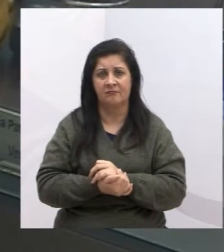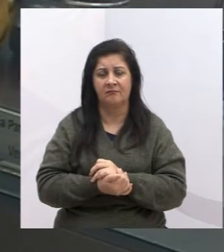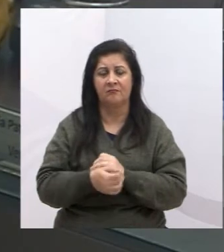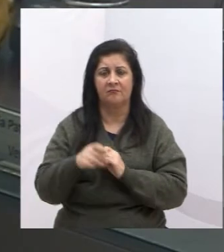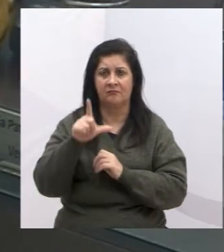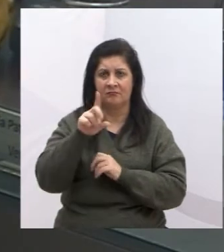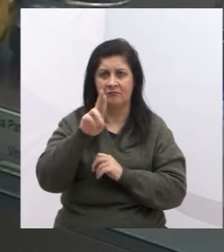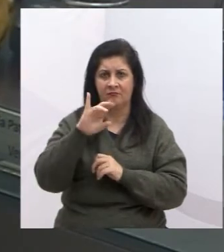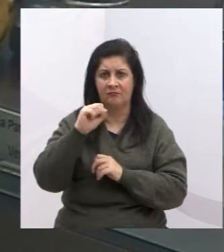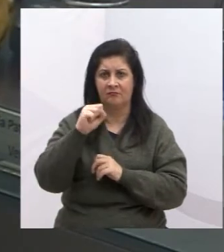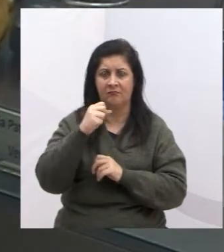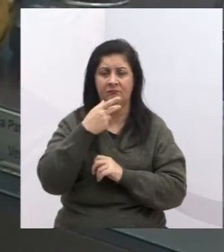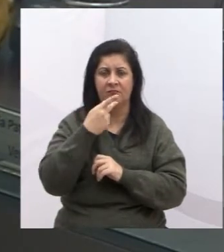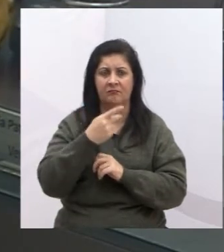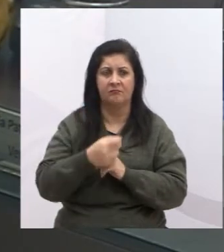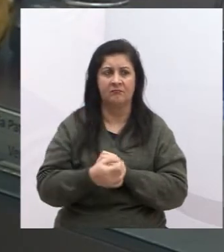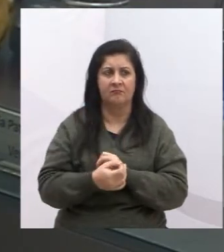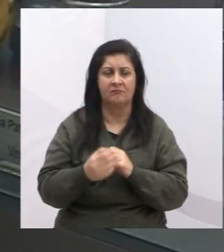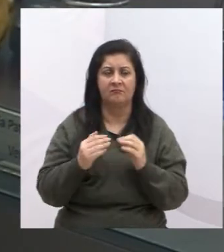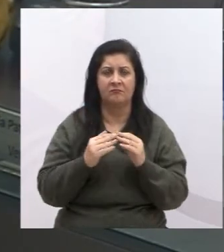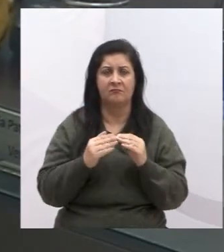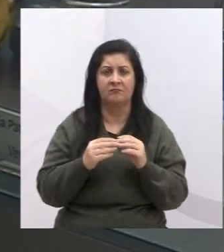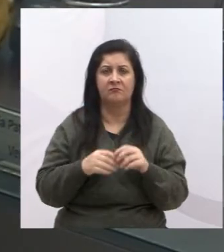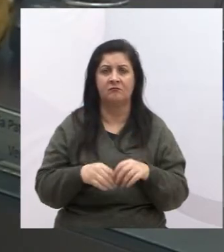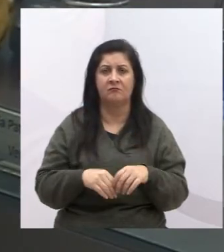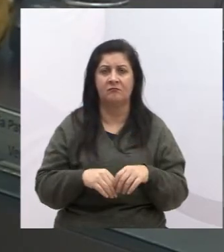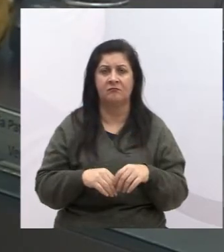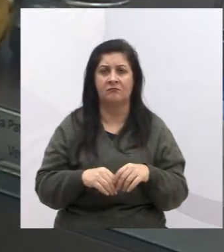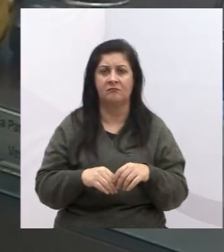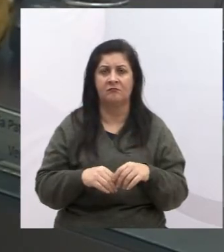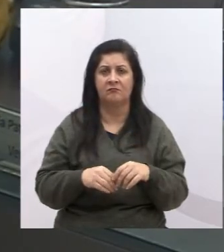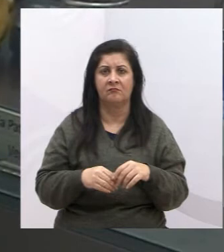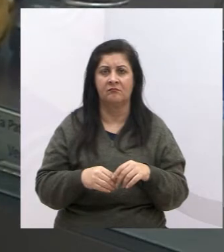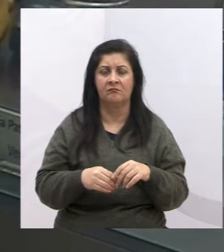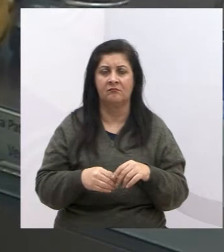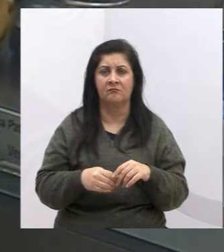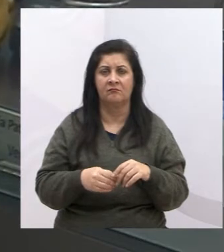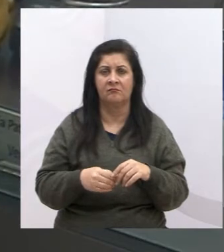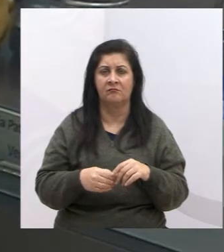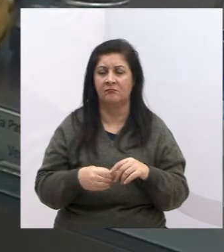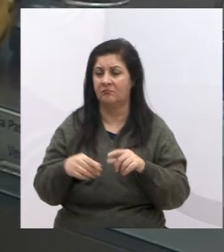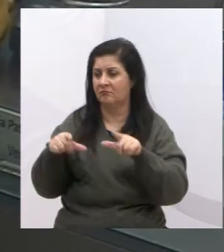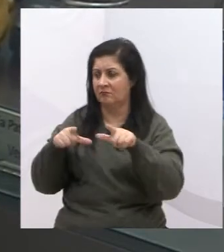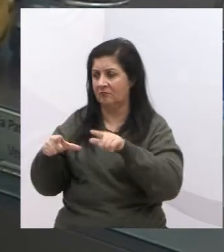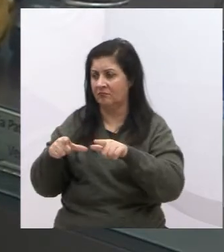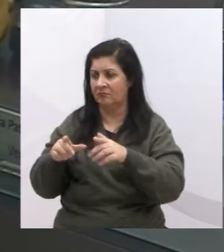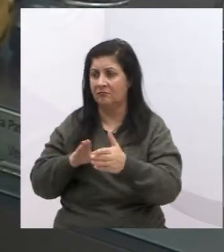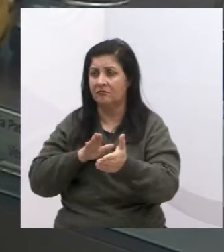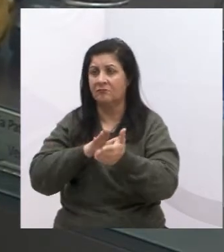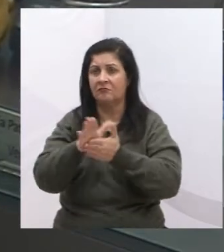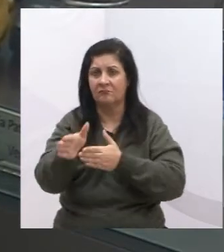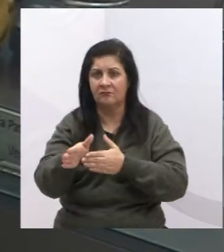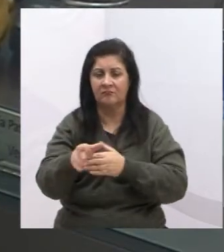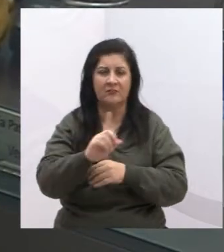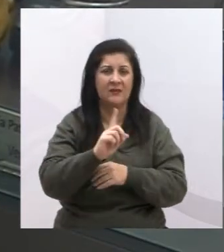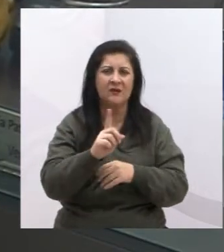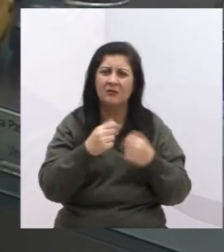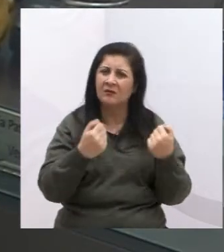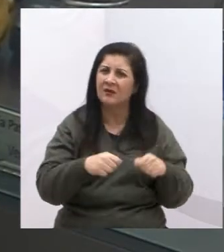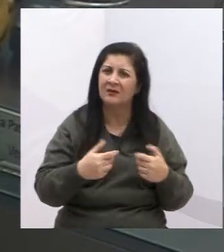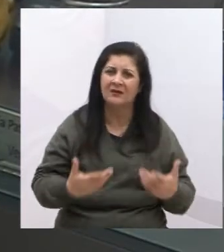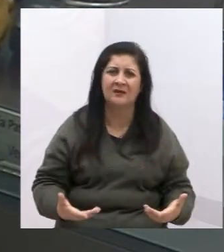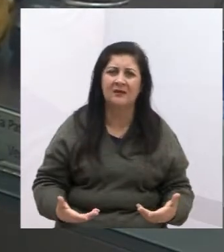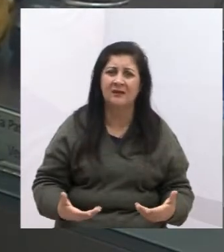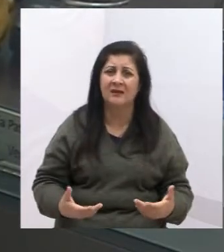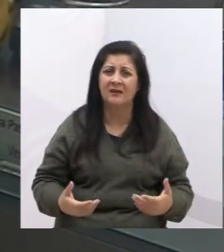eu concordo muito, é que quando a pessoa deixa os trabalhadores saindo no local para fazer um outro serviço que não precisava, você está tirando de um